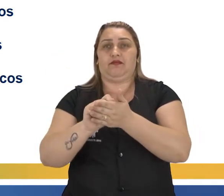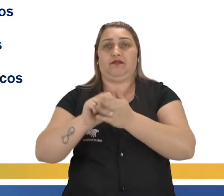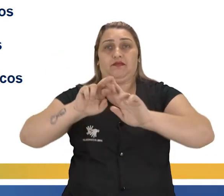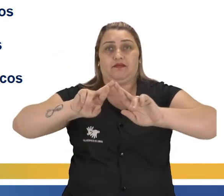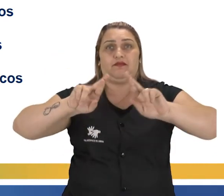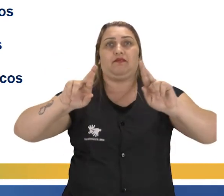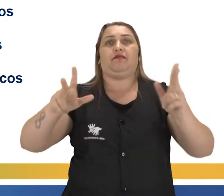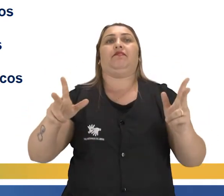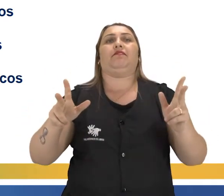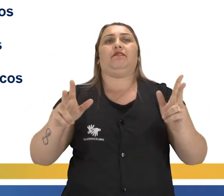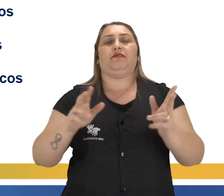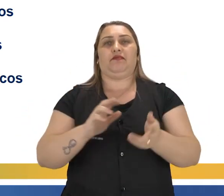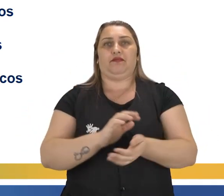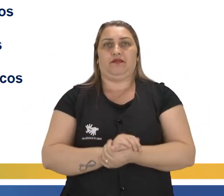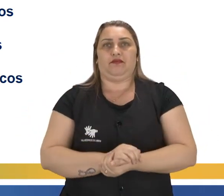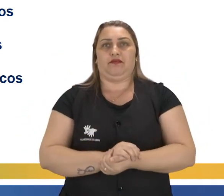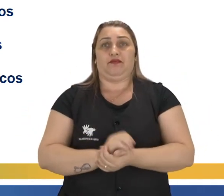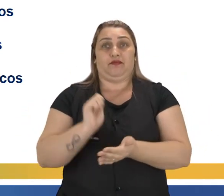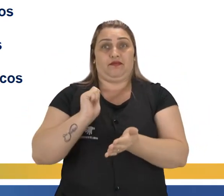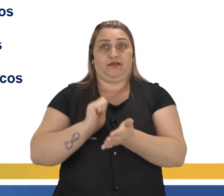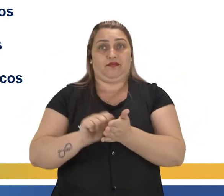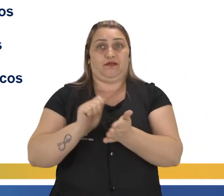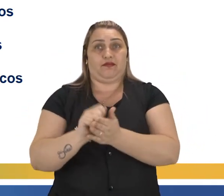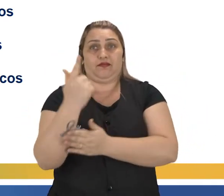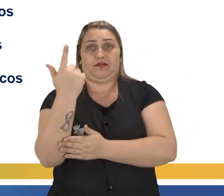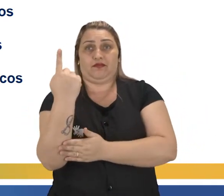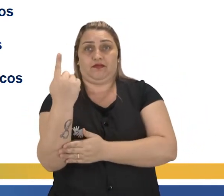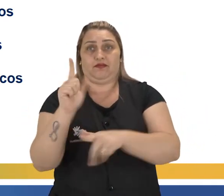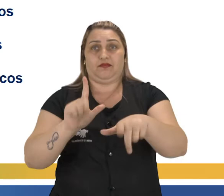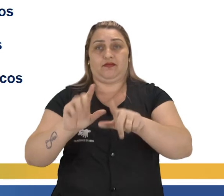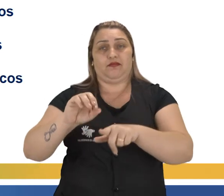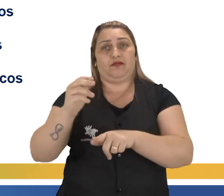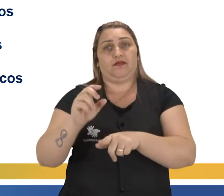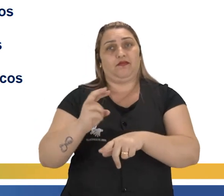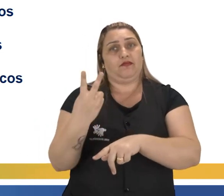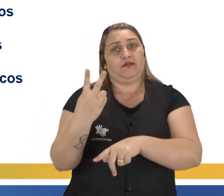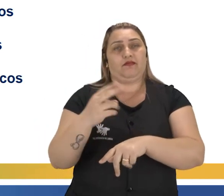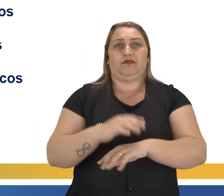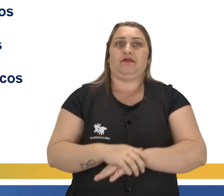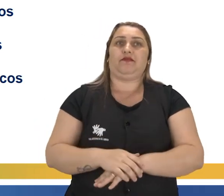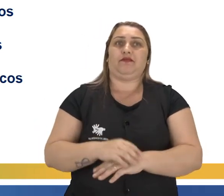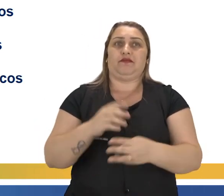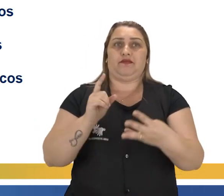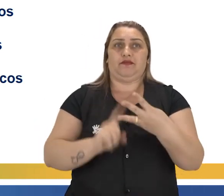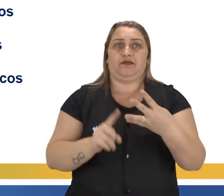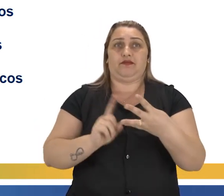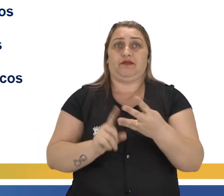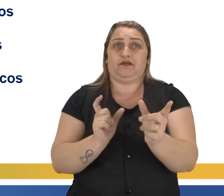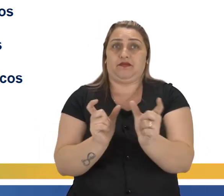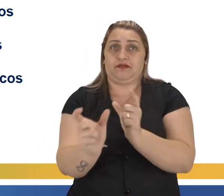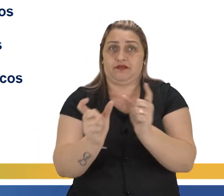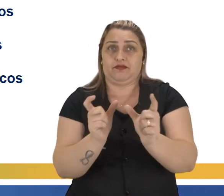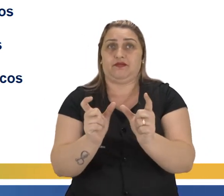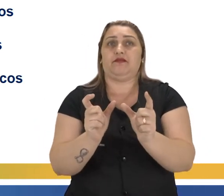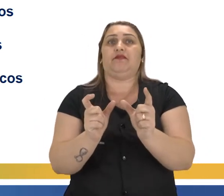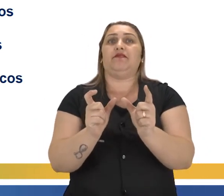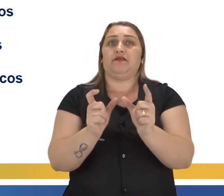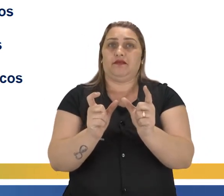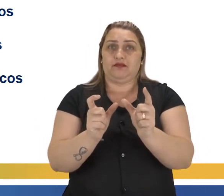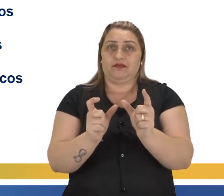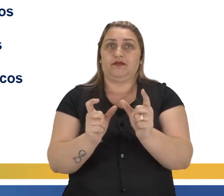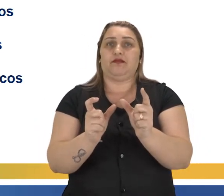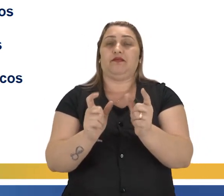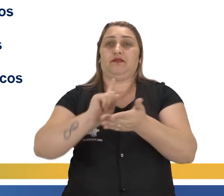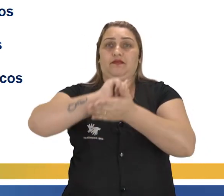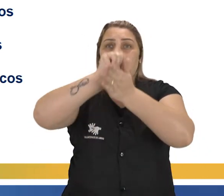heterográficos. São palavras que a diferença está ali em uma letra ou outra. Quarta coisa, são palavras que cambiam de